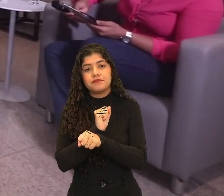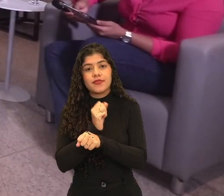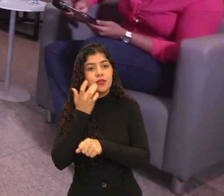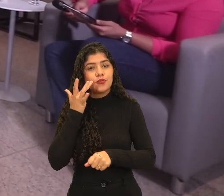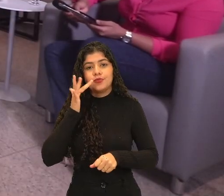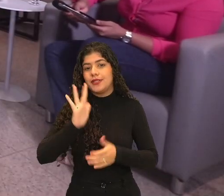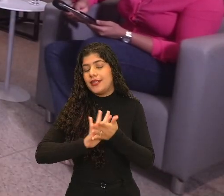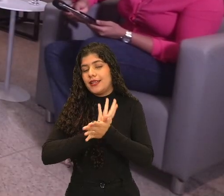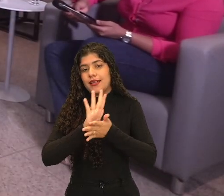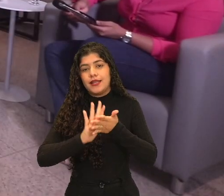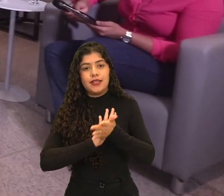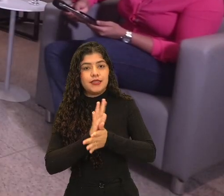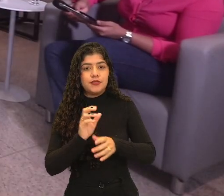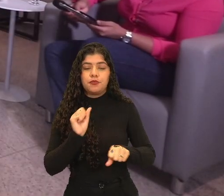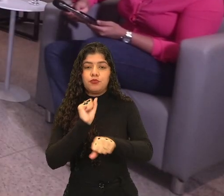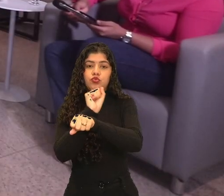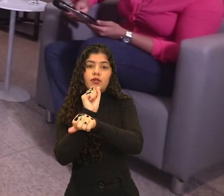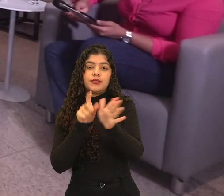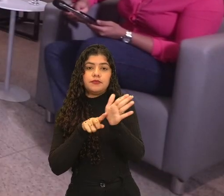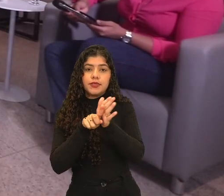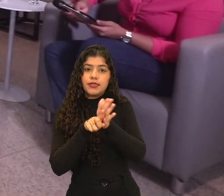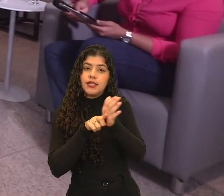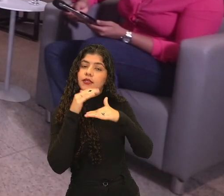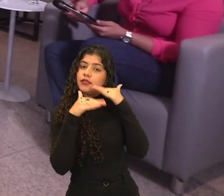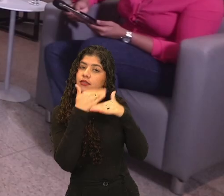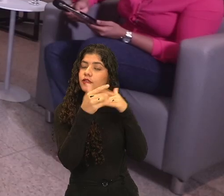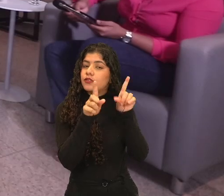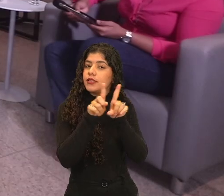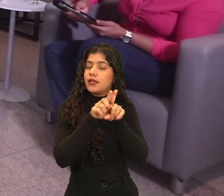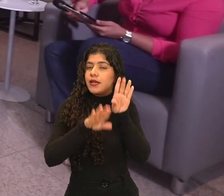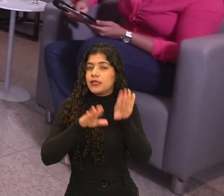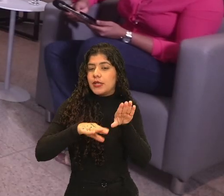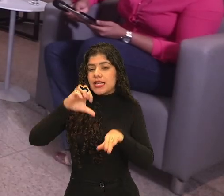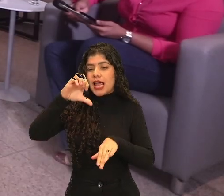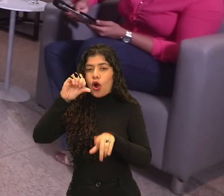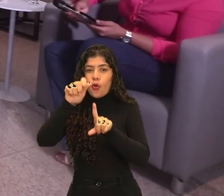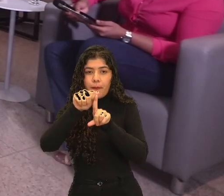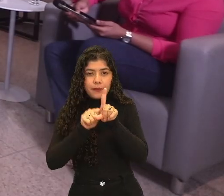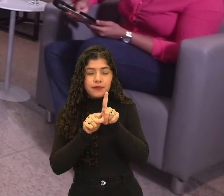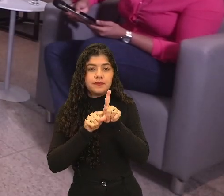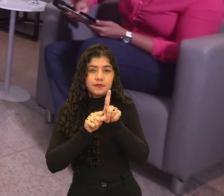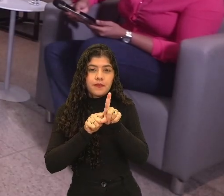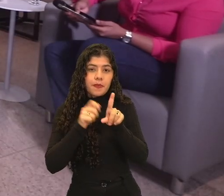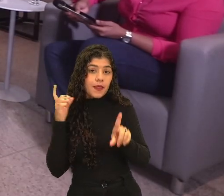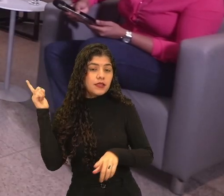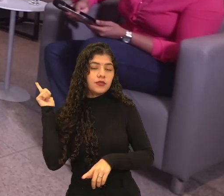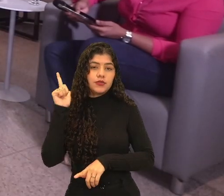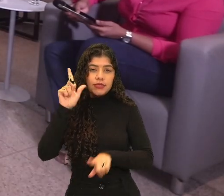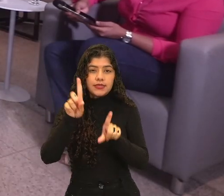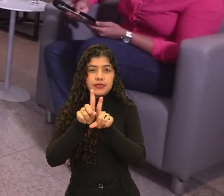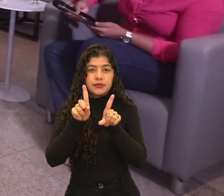à frente, né? Então, essa pesquisa que eles desenvolvem é de 3 a 9 meses. Então, se eles conseguirem fazer